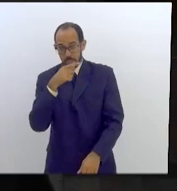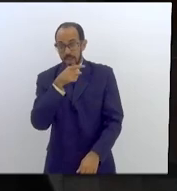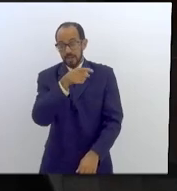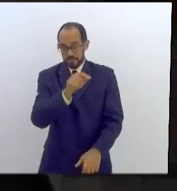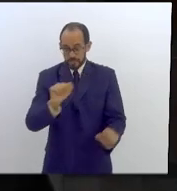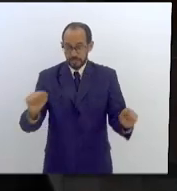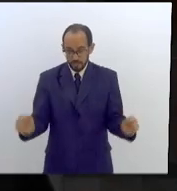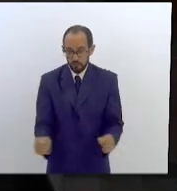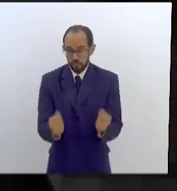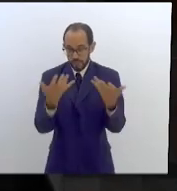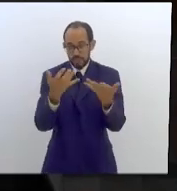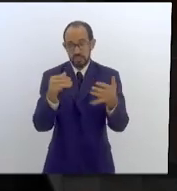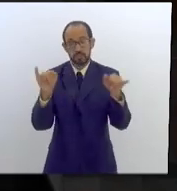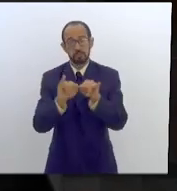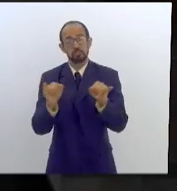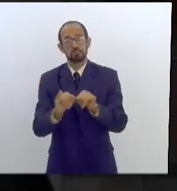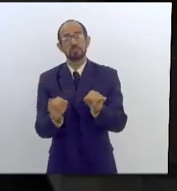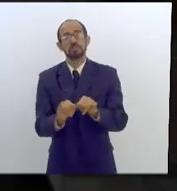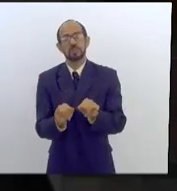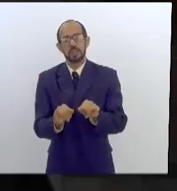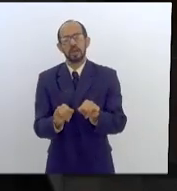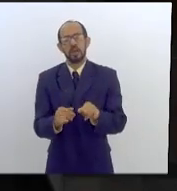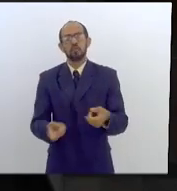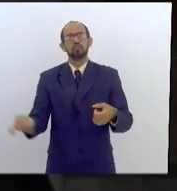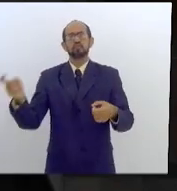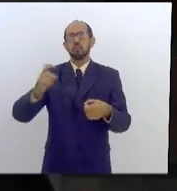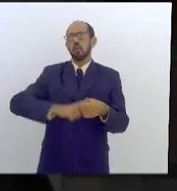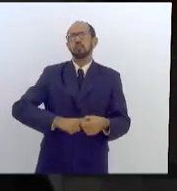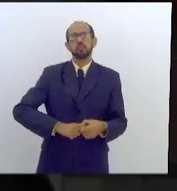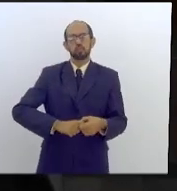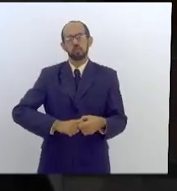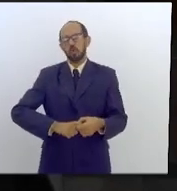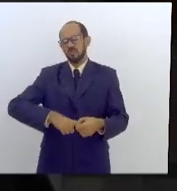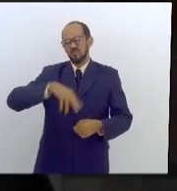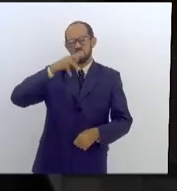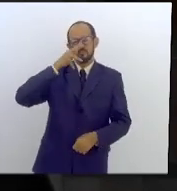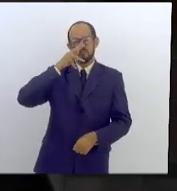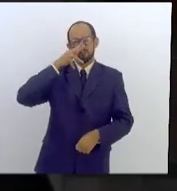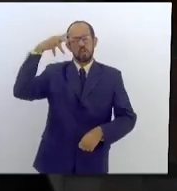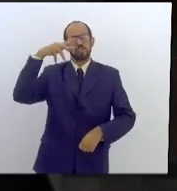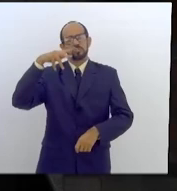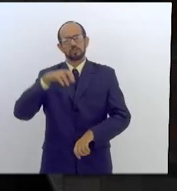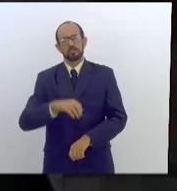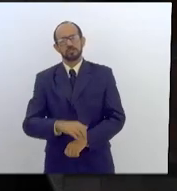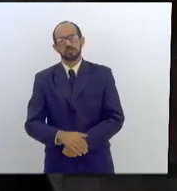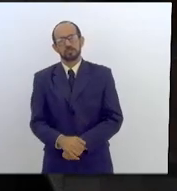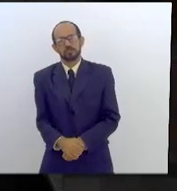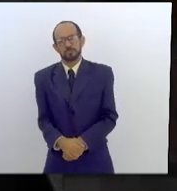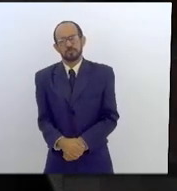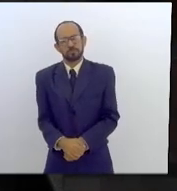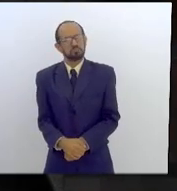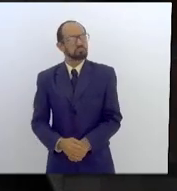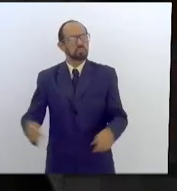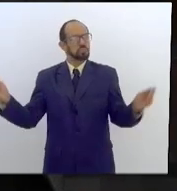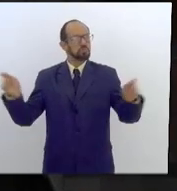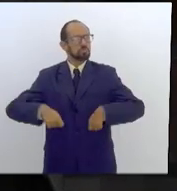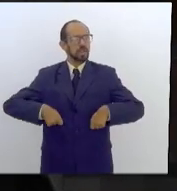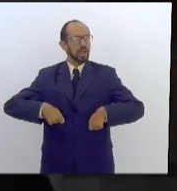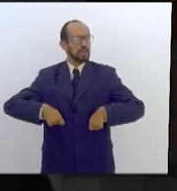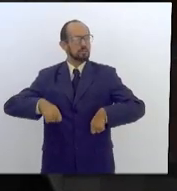besteira voltou com uma intensidade inimaginável